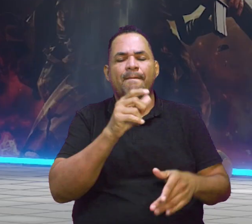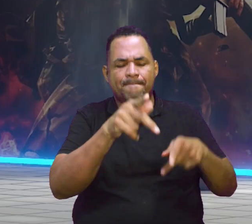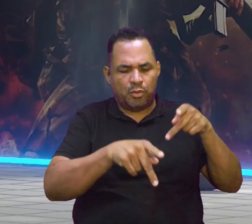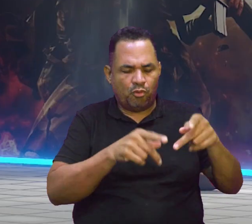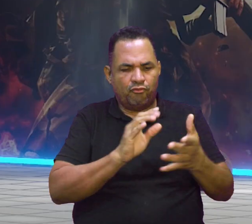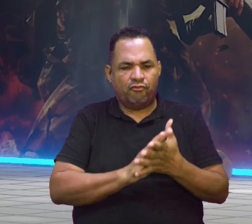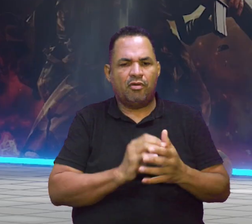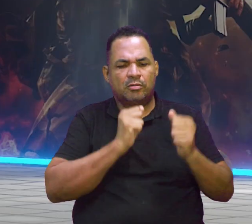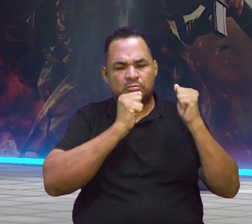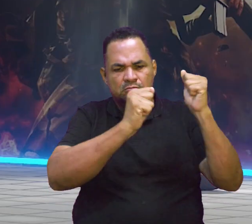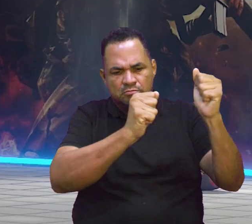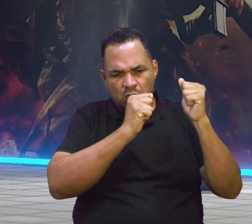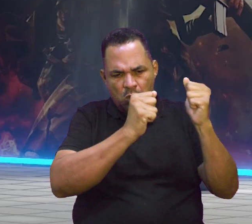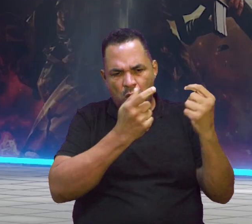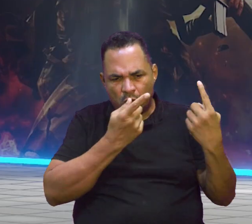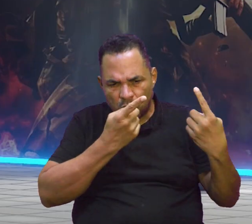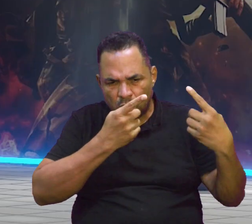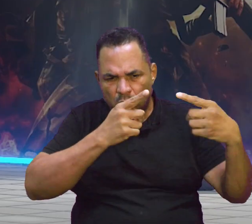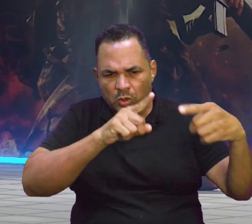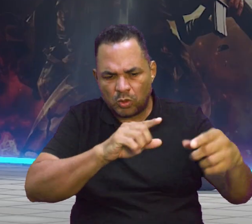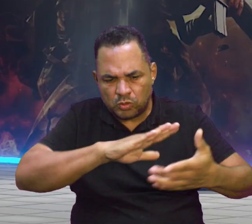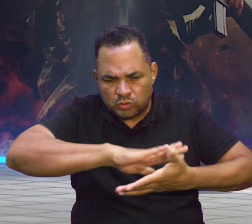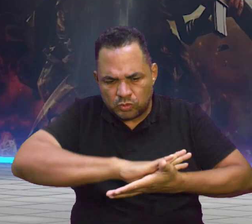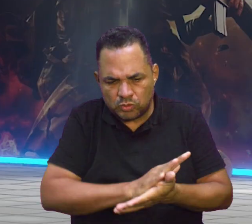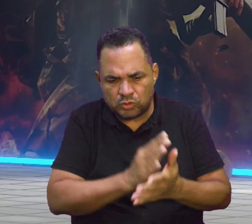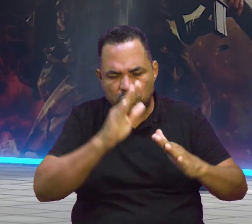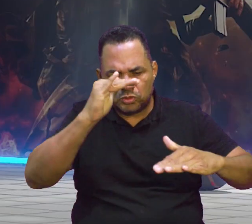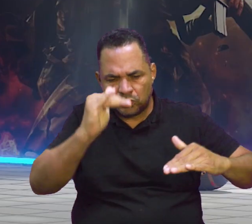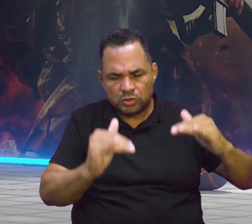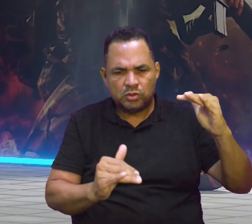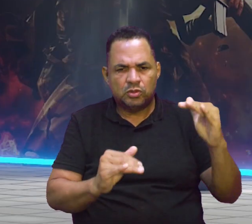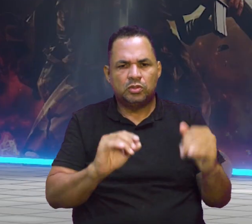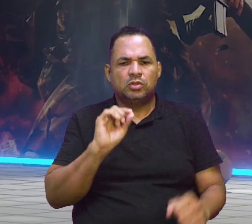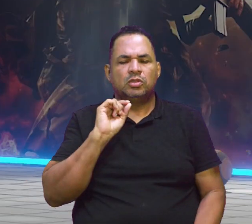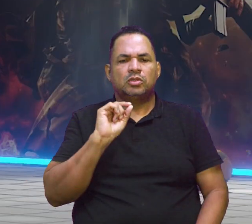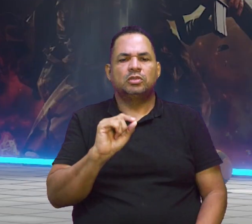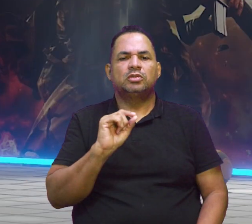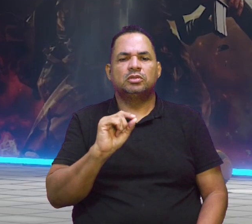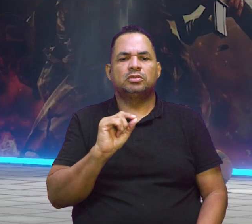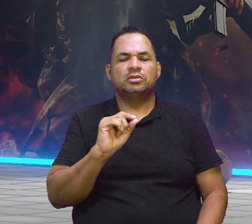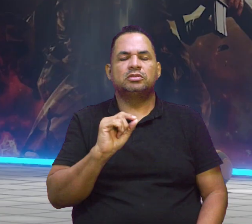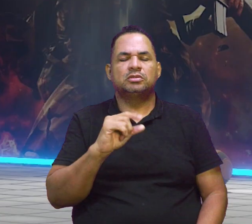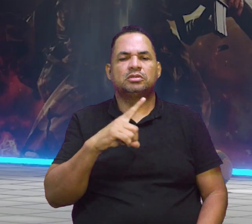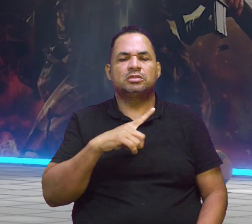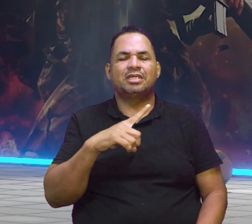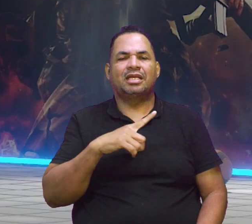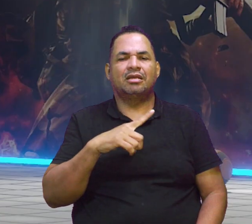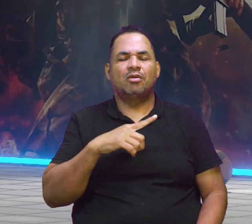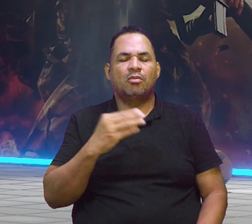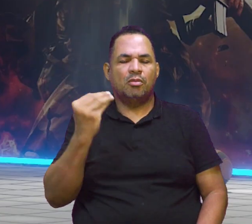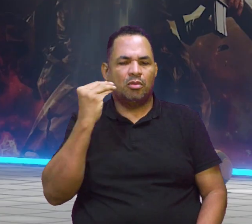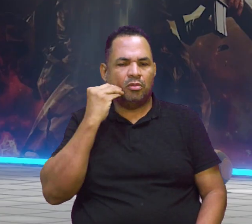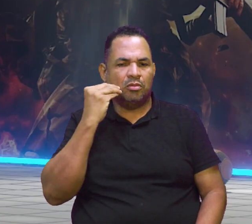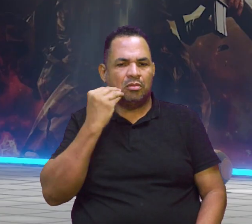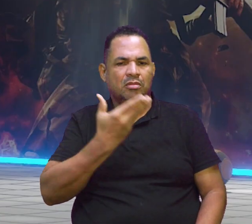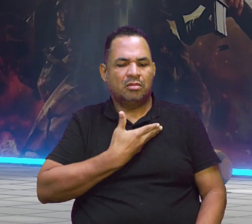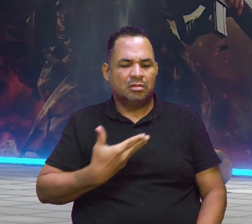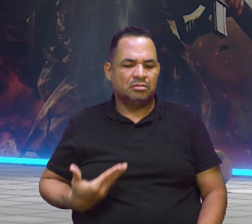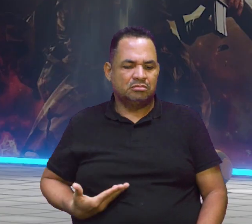a opressão, contra a desigualdade, há uma grande chance do governo